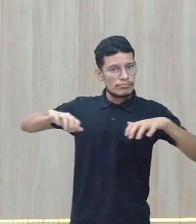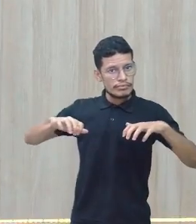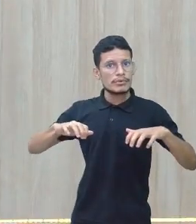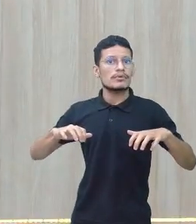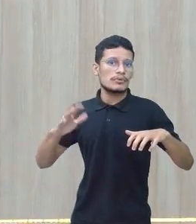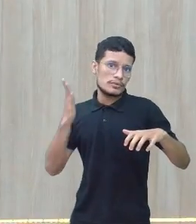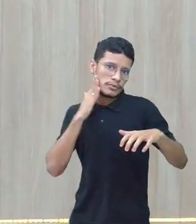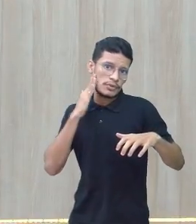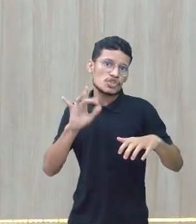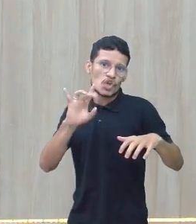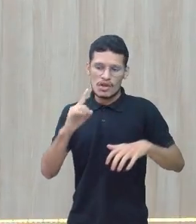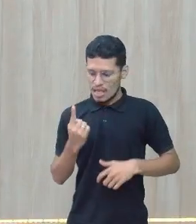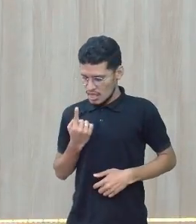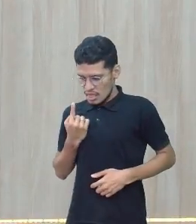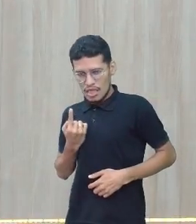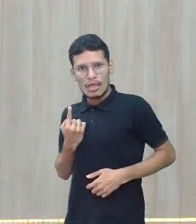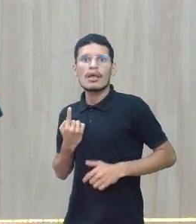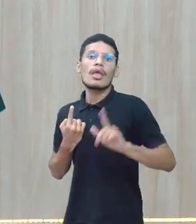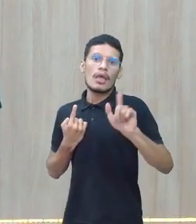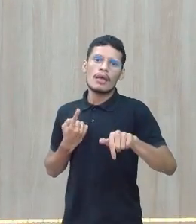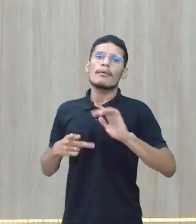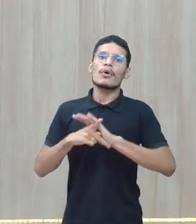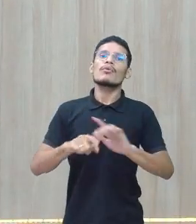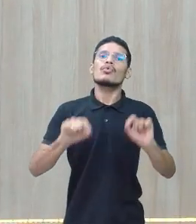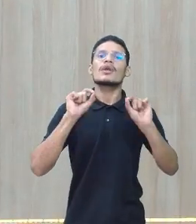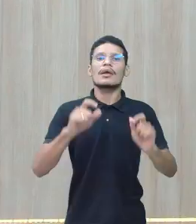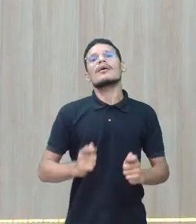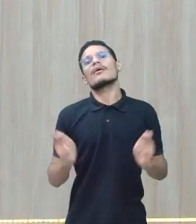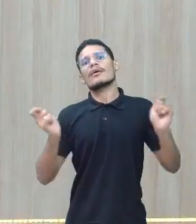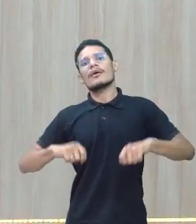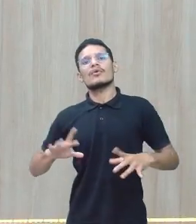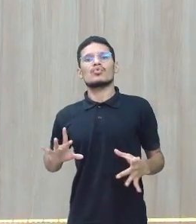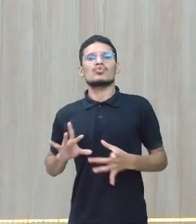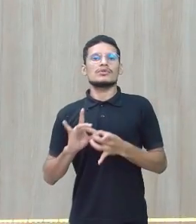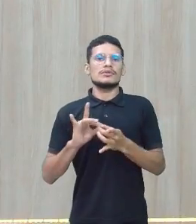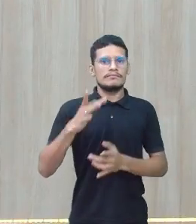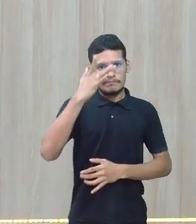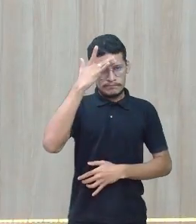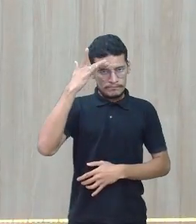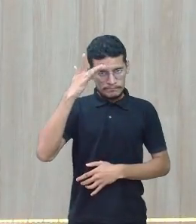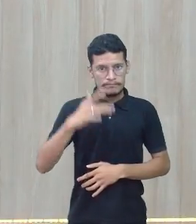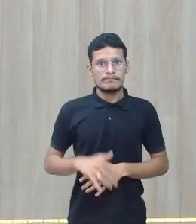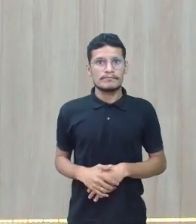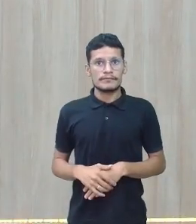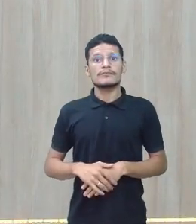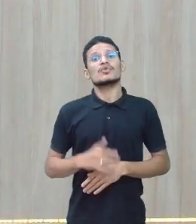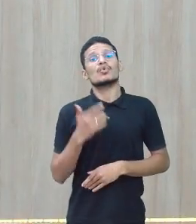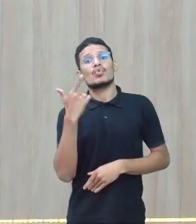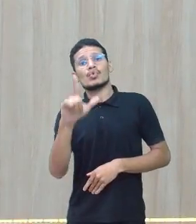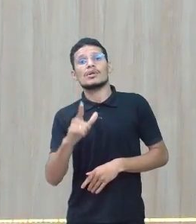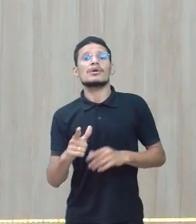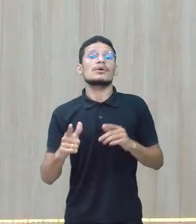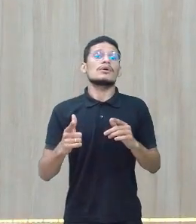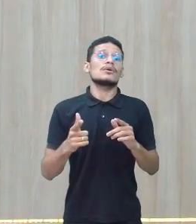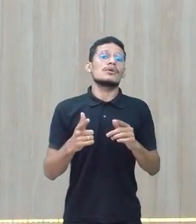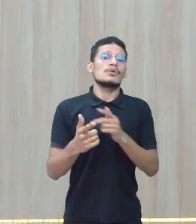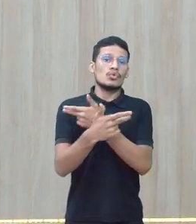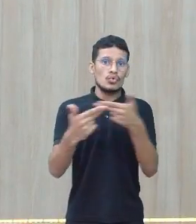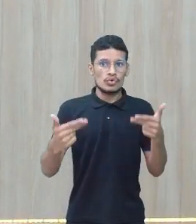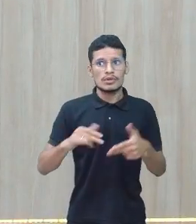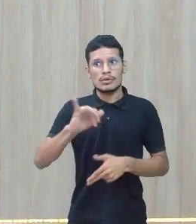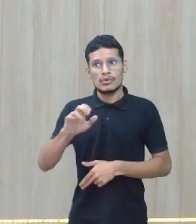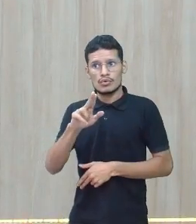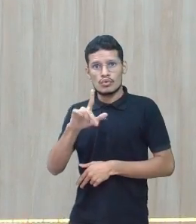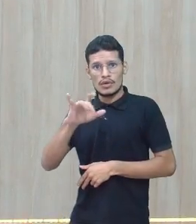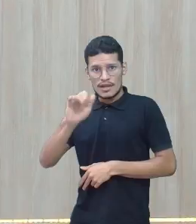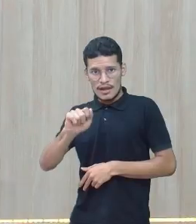separadamente, né? Uma única pessoa. Então, o julgamento ele costuma também unir as pessoas. Outro ponto que o Julian